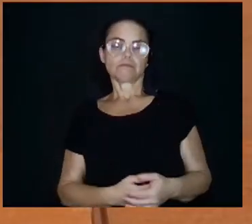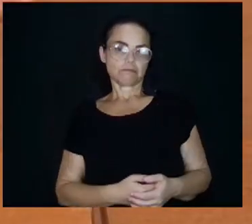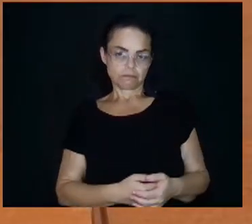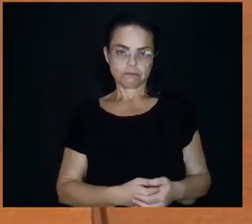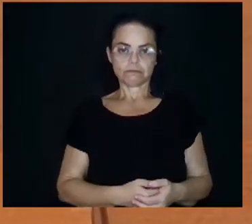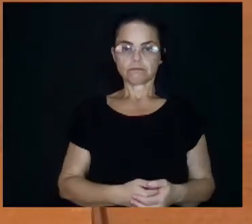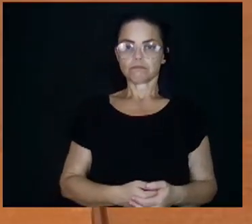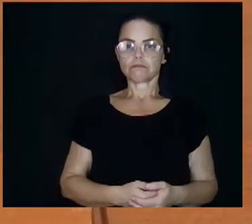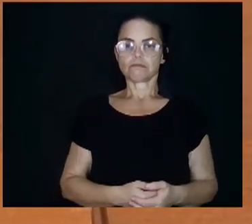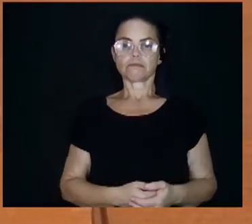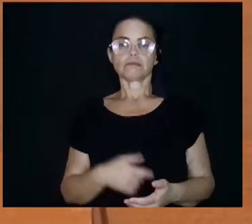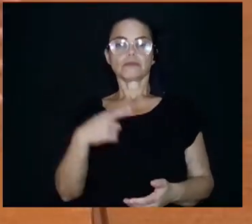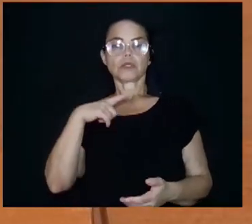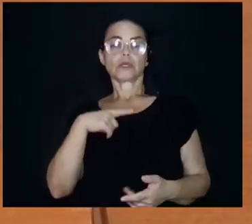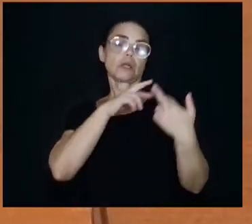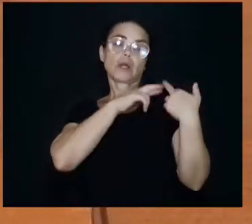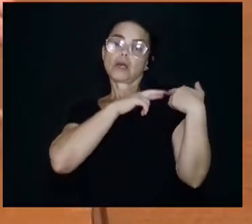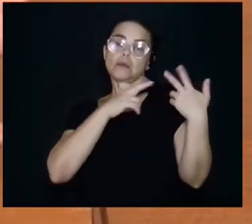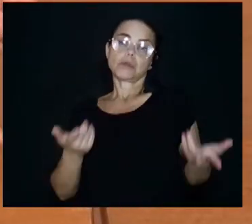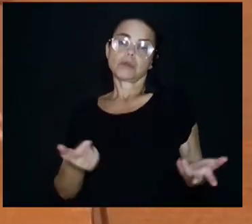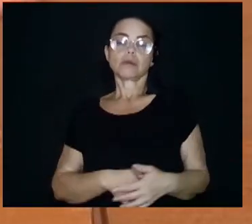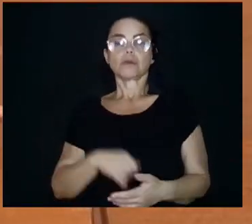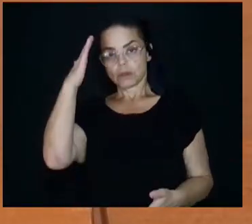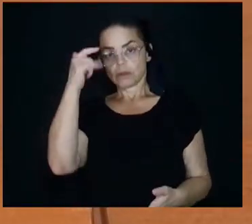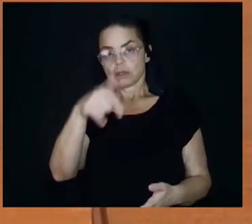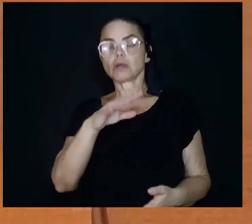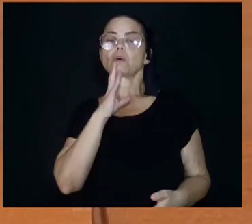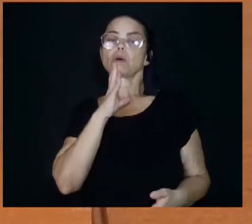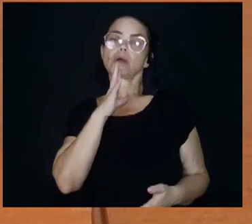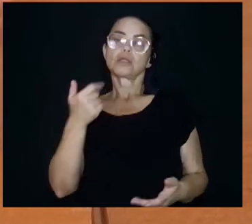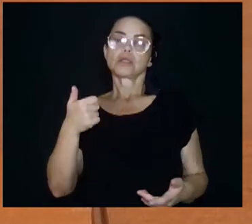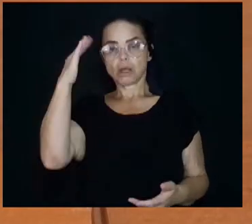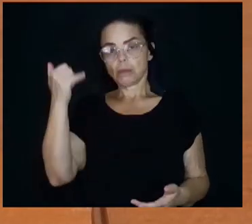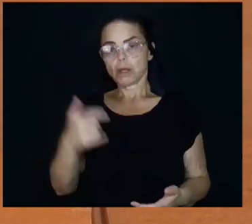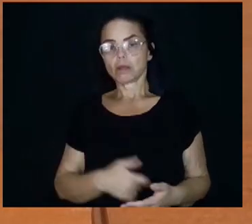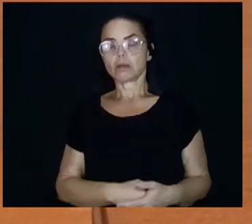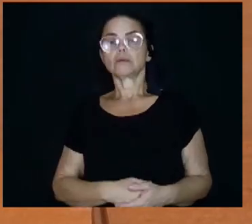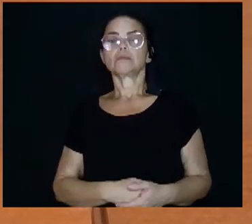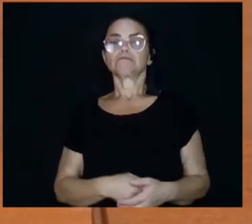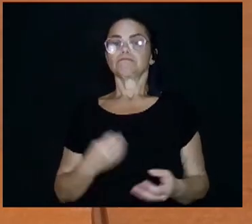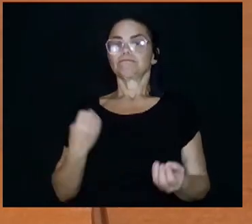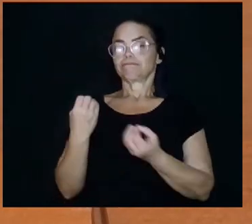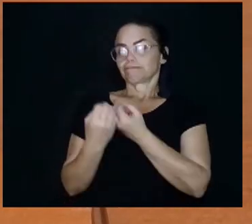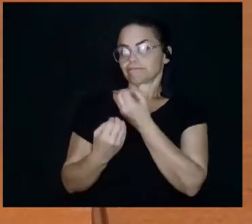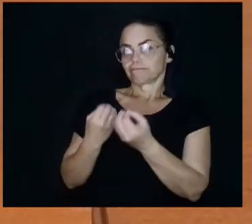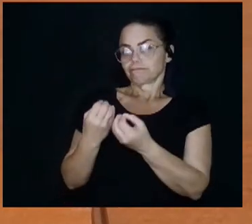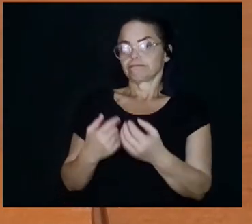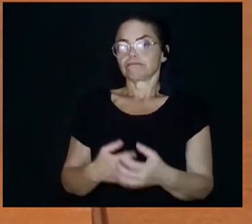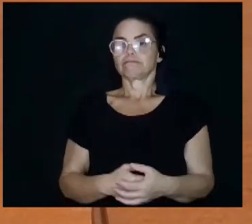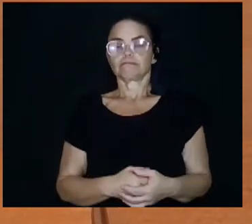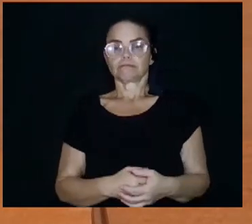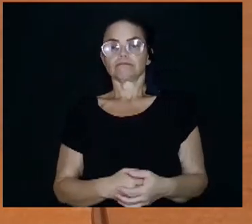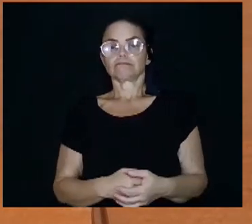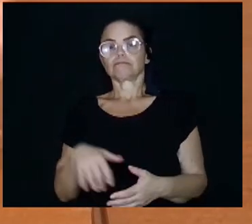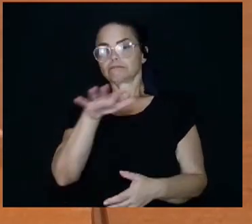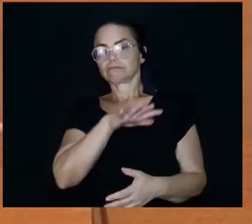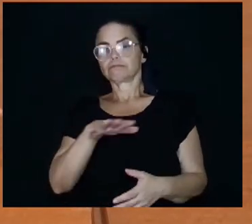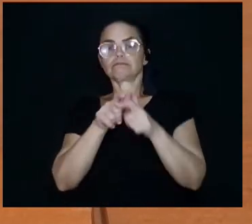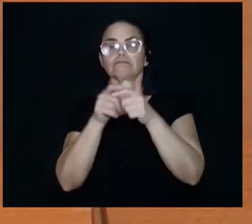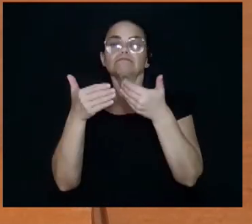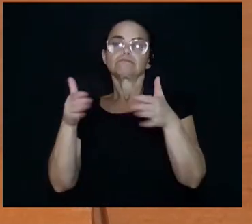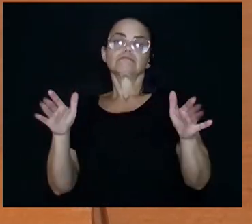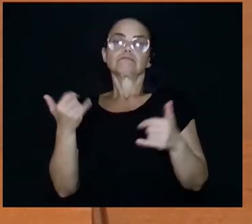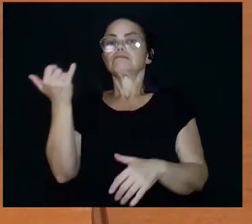necessárias. Eu sei que a senhora sabe disso, porém, como que é um ambiente aberto, é importante falar